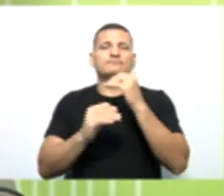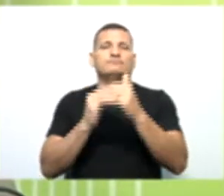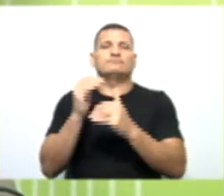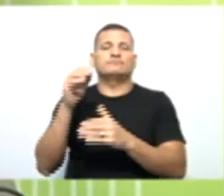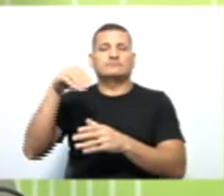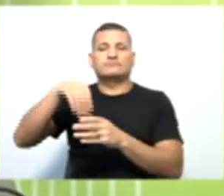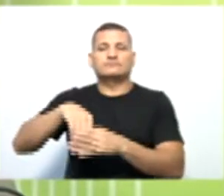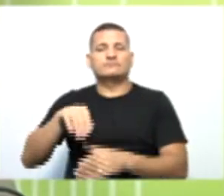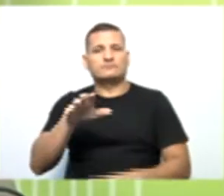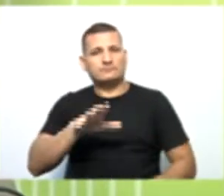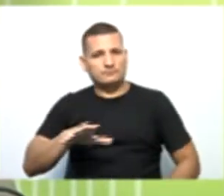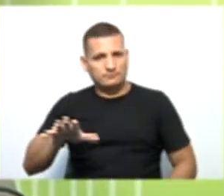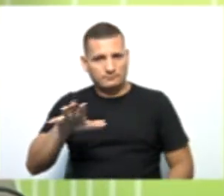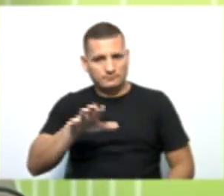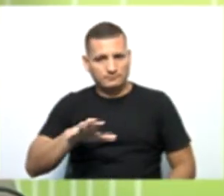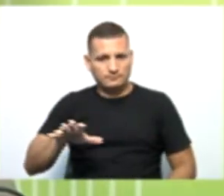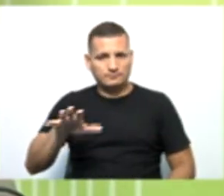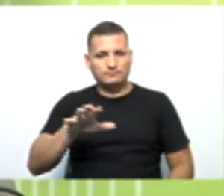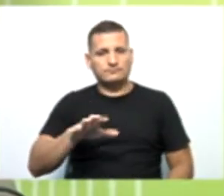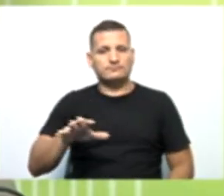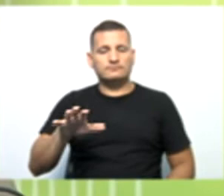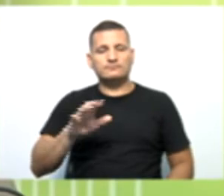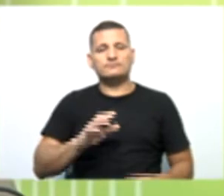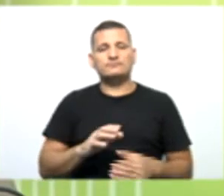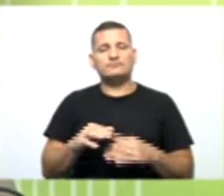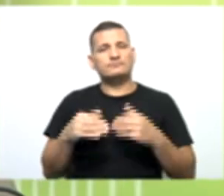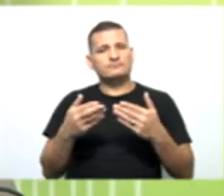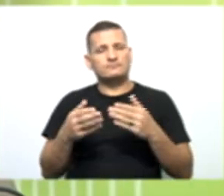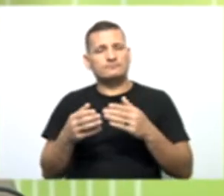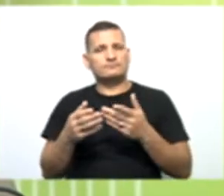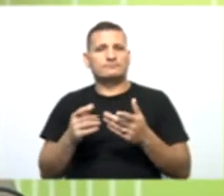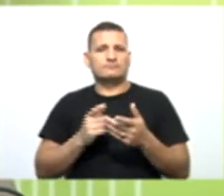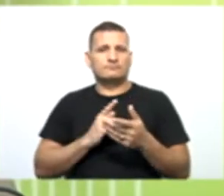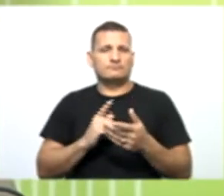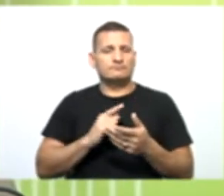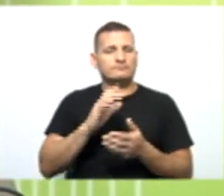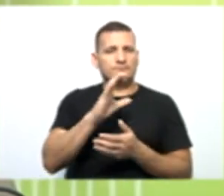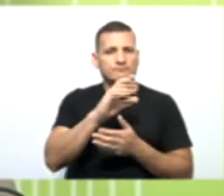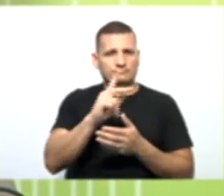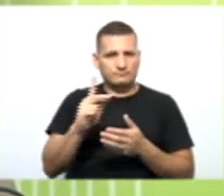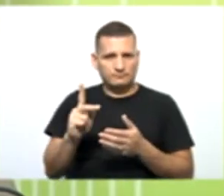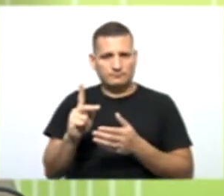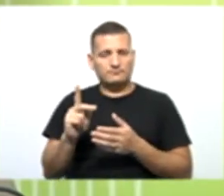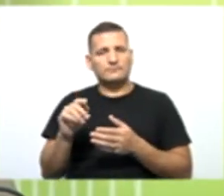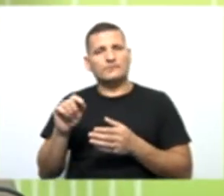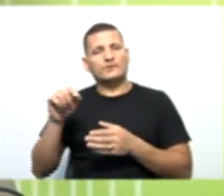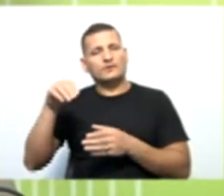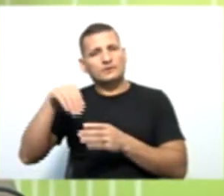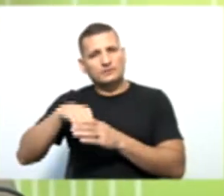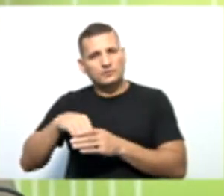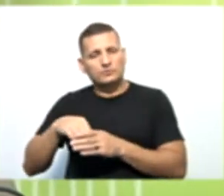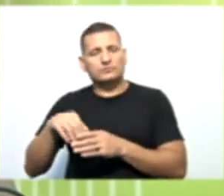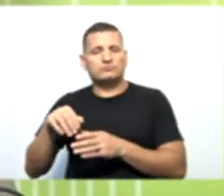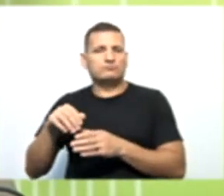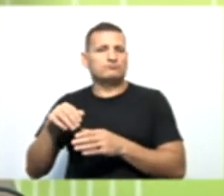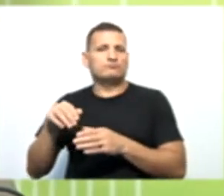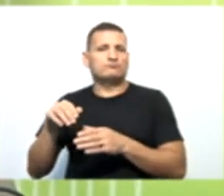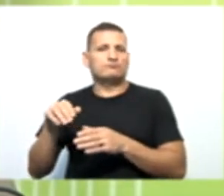dentro daquela região, né? Então, se eu tenho uma cooperativa que está envolvida no arranjo produtivo local, eu tenho que encontrar